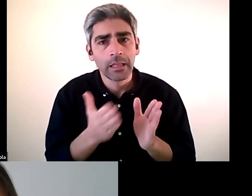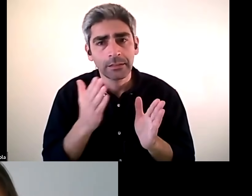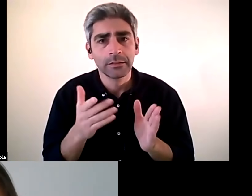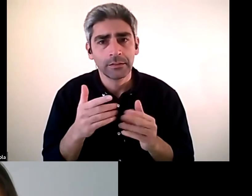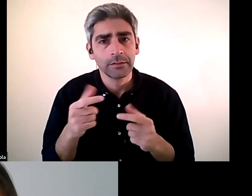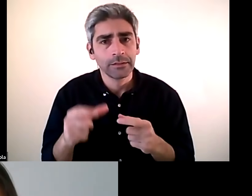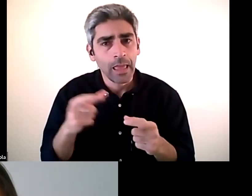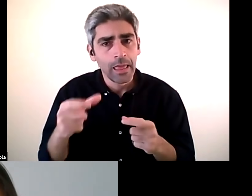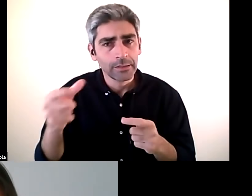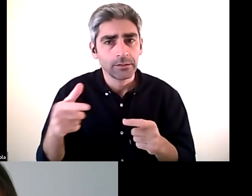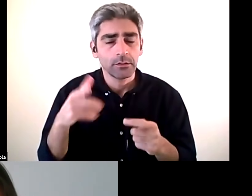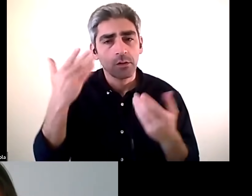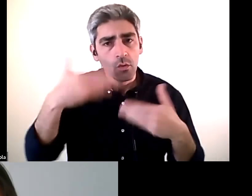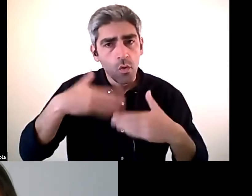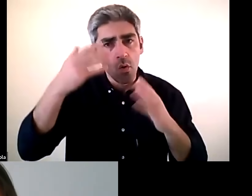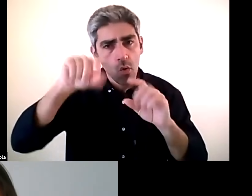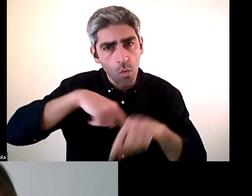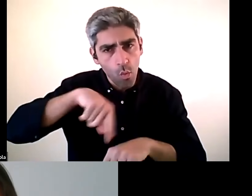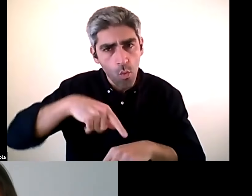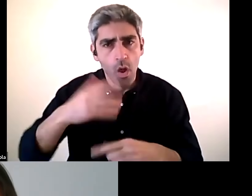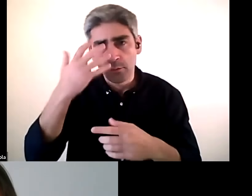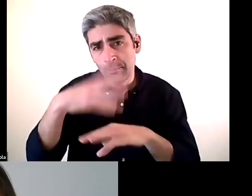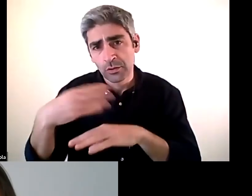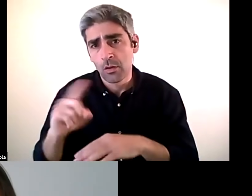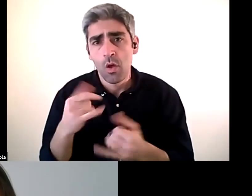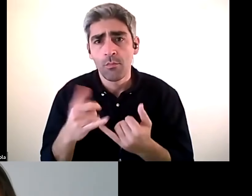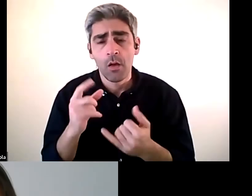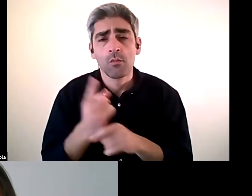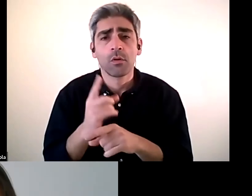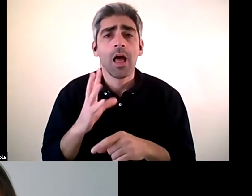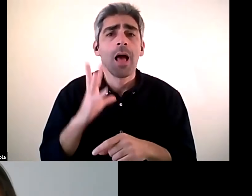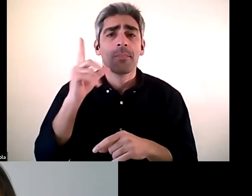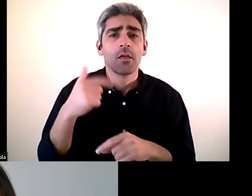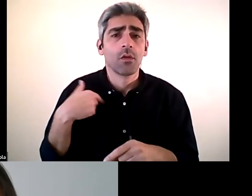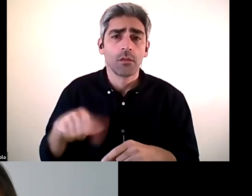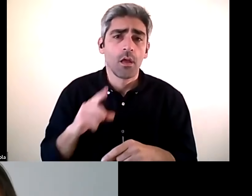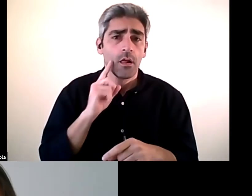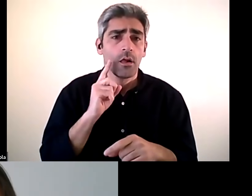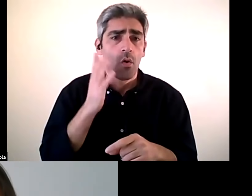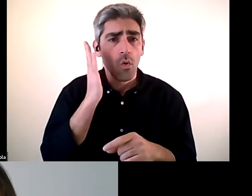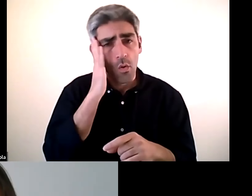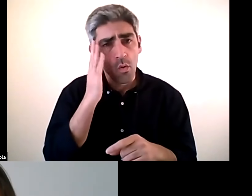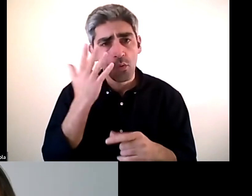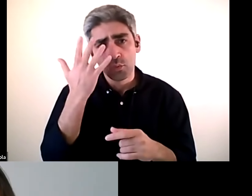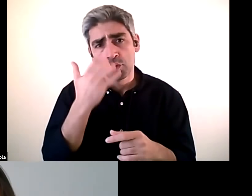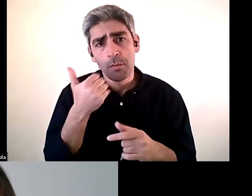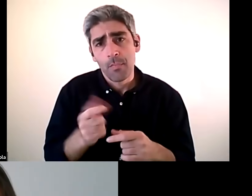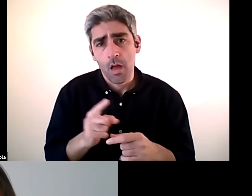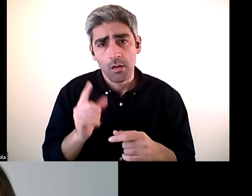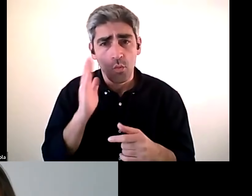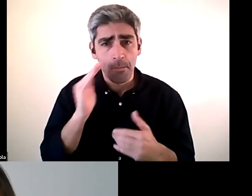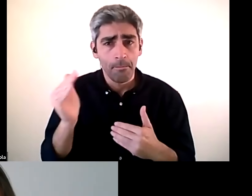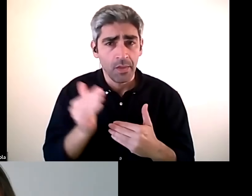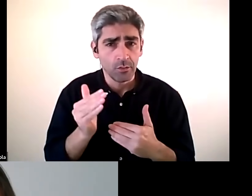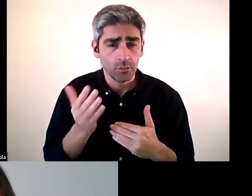com isso adormecer muito mais tarde, não é automático que no dia a seguir eu tenha as horas de sono devidas. Por outro lado, se